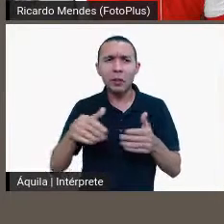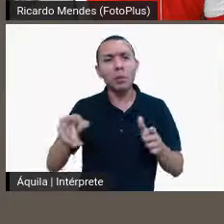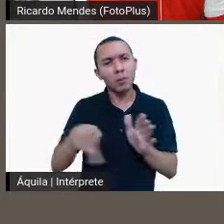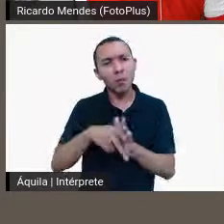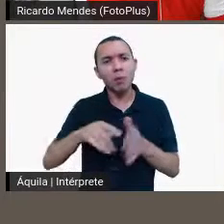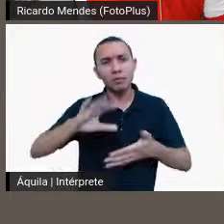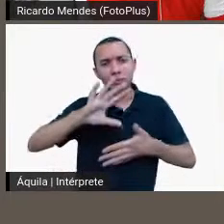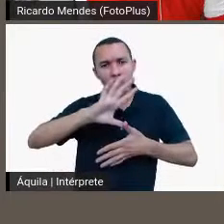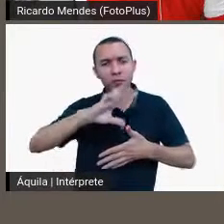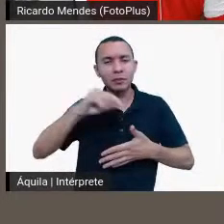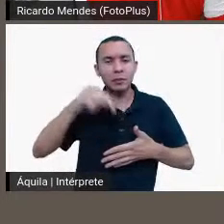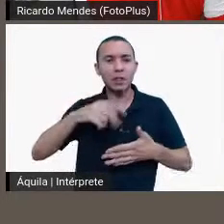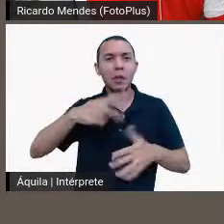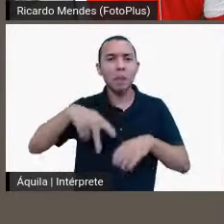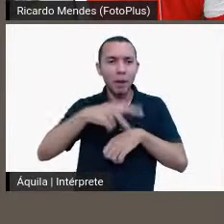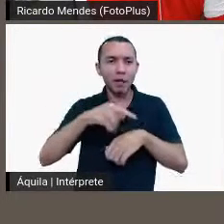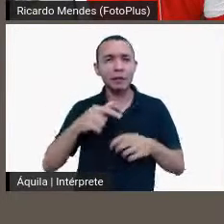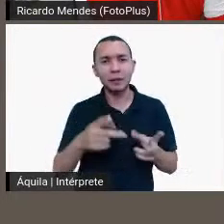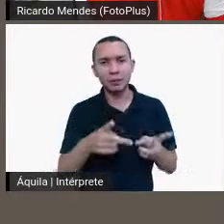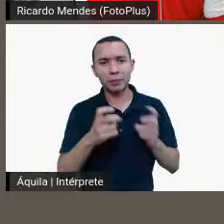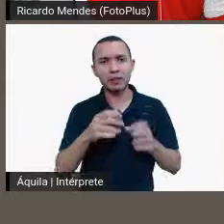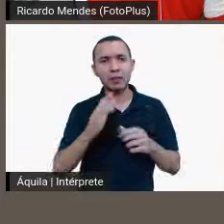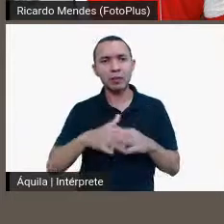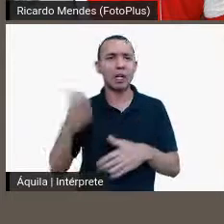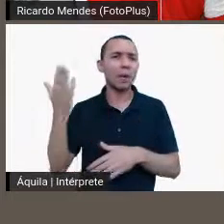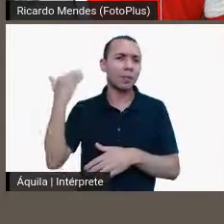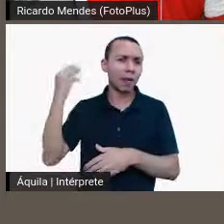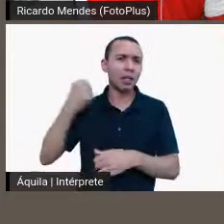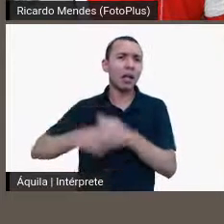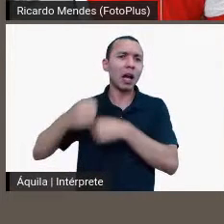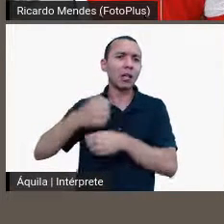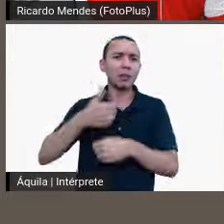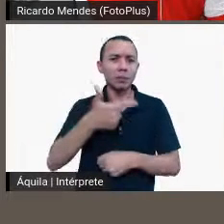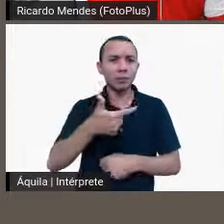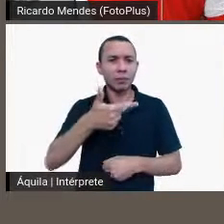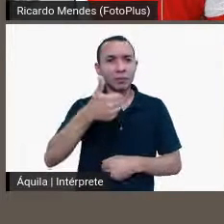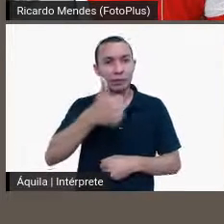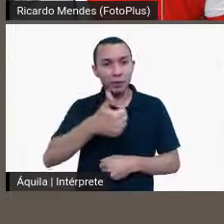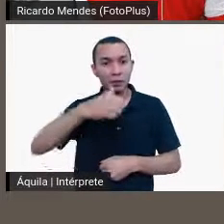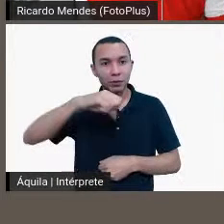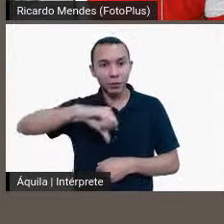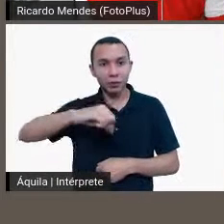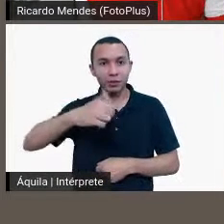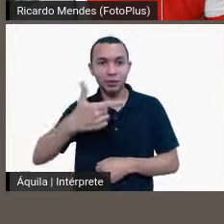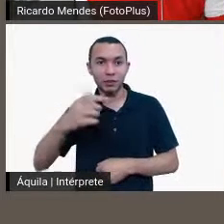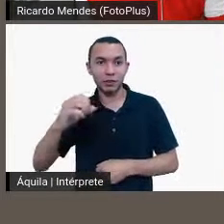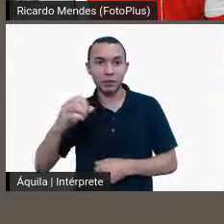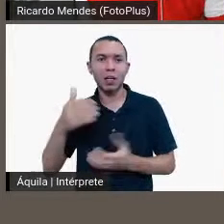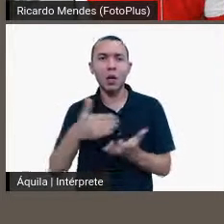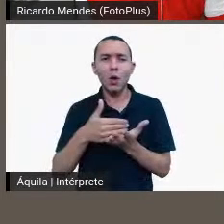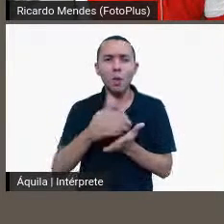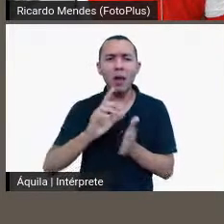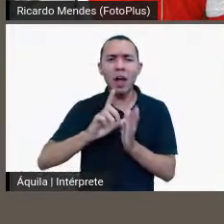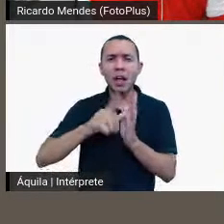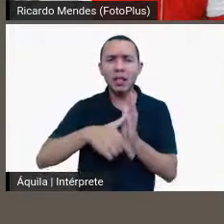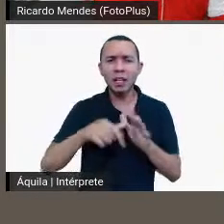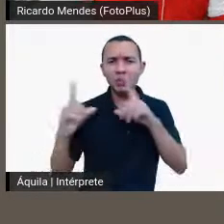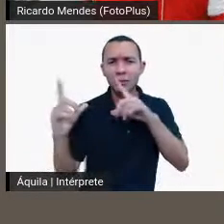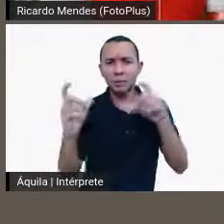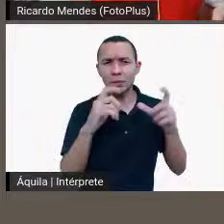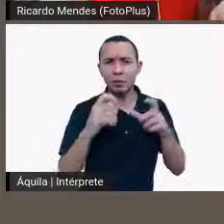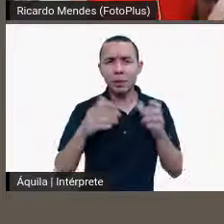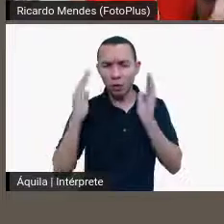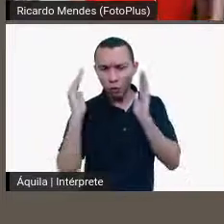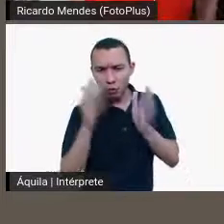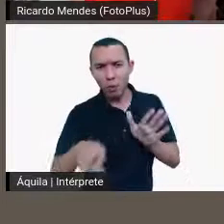embora alguns países apresentem precedentes desde meados do século XX. Esse início tardio de uma historiografia não é exclusivo da fotografia,